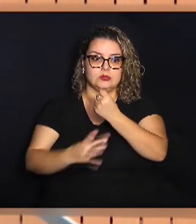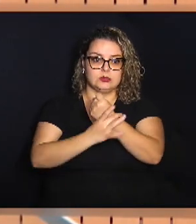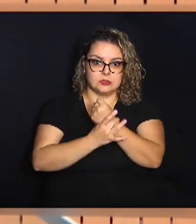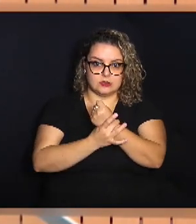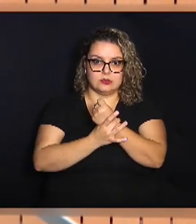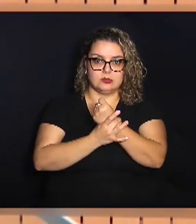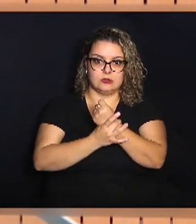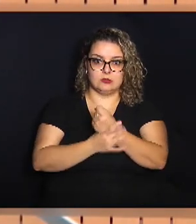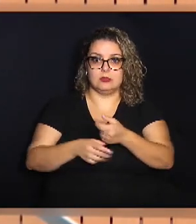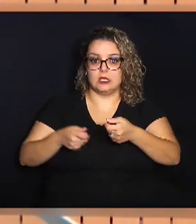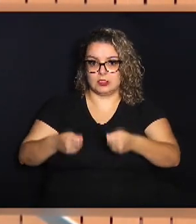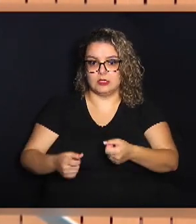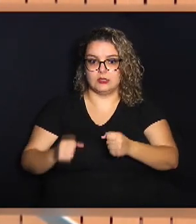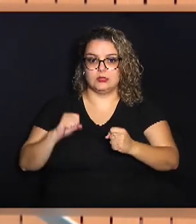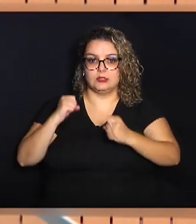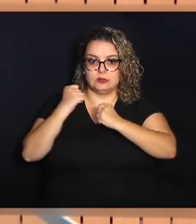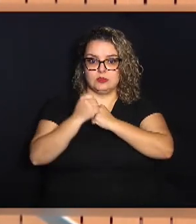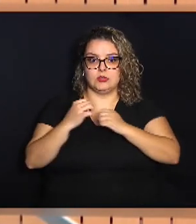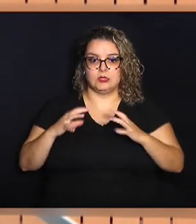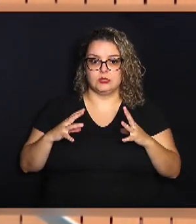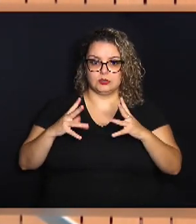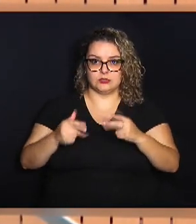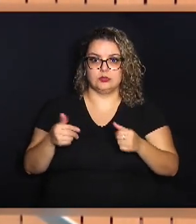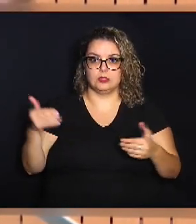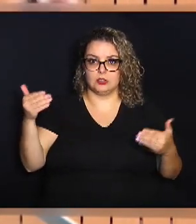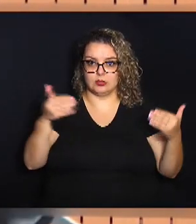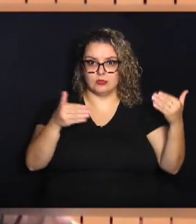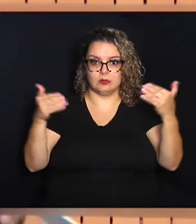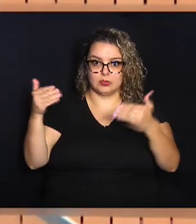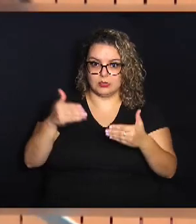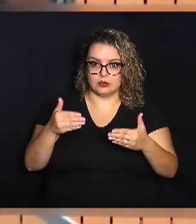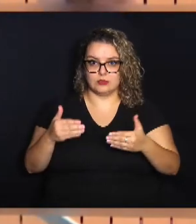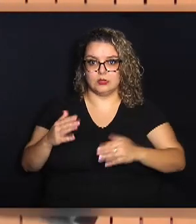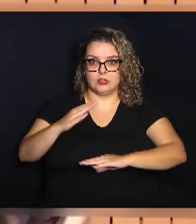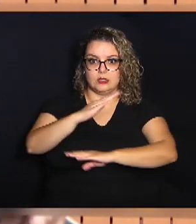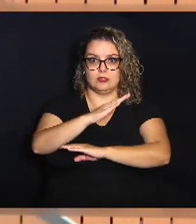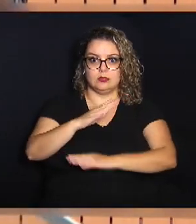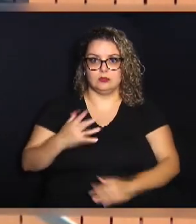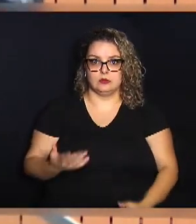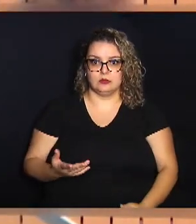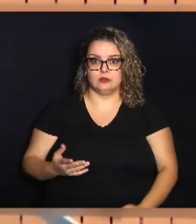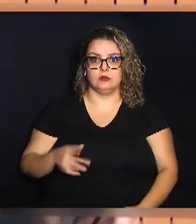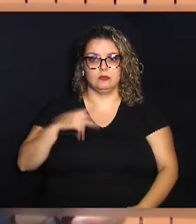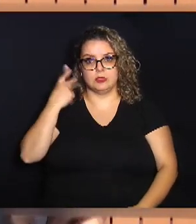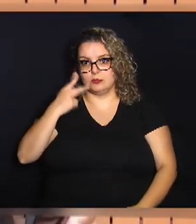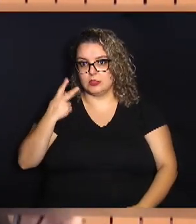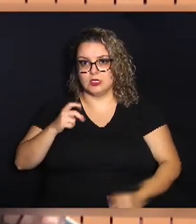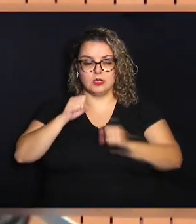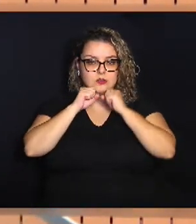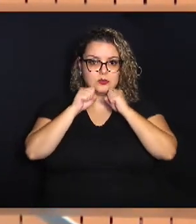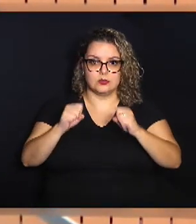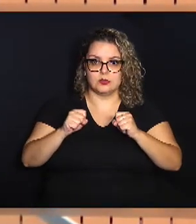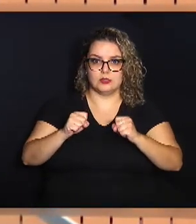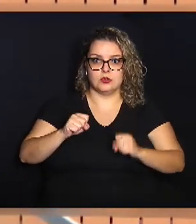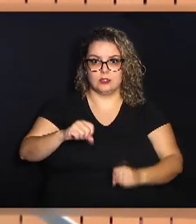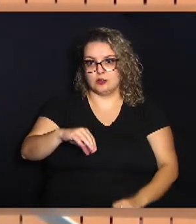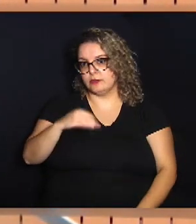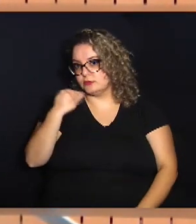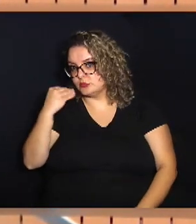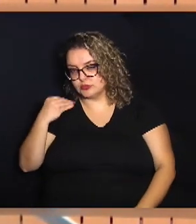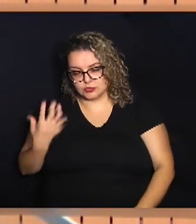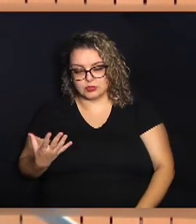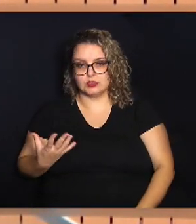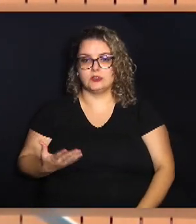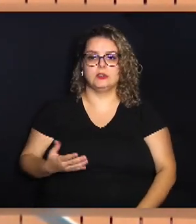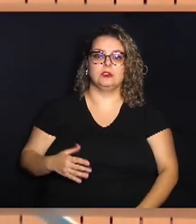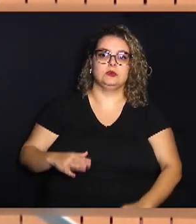sim, a proteção de todos que frequentam a Câmara, sejam parlamentares, assessores, funcionários da casa e também